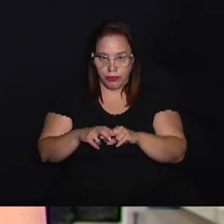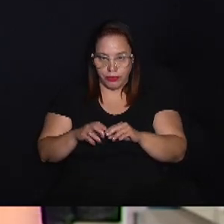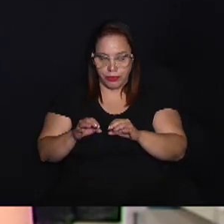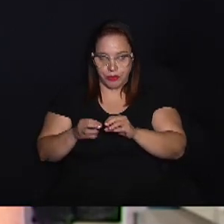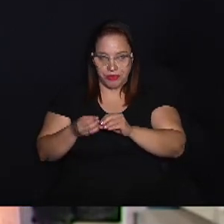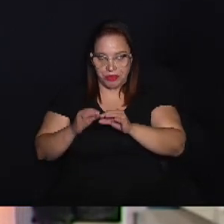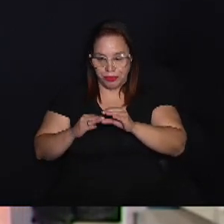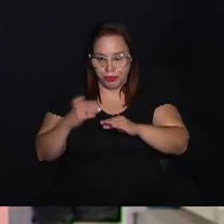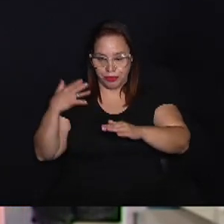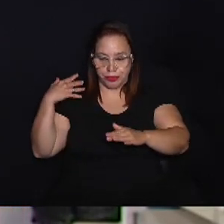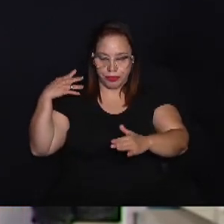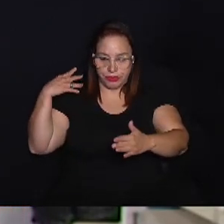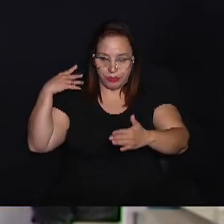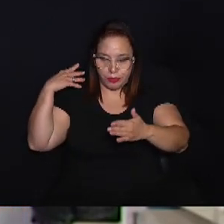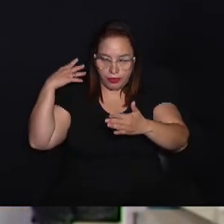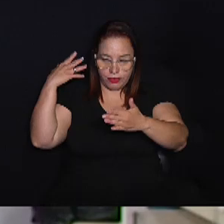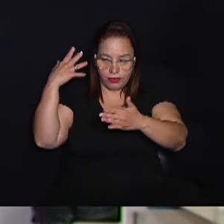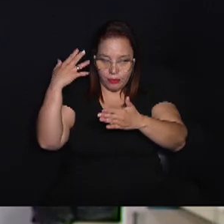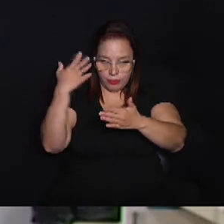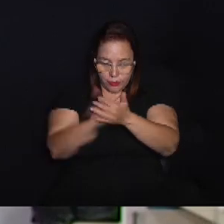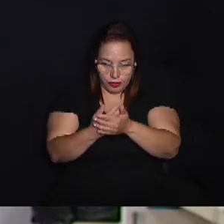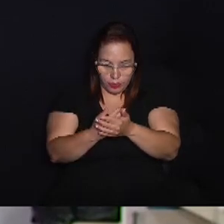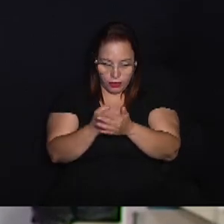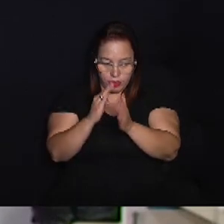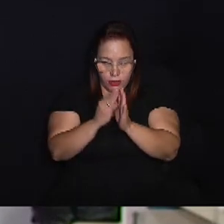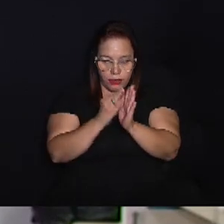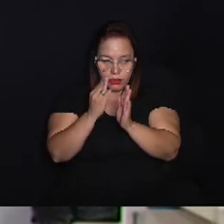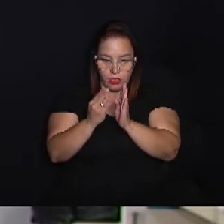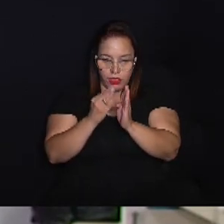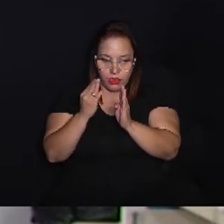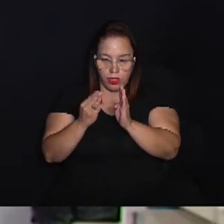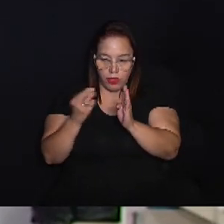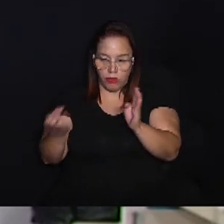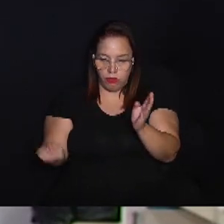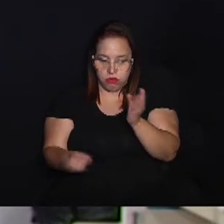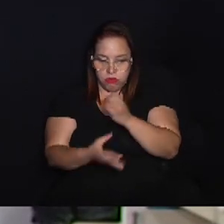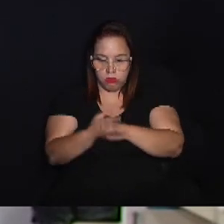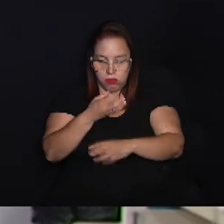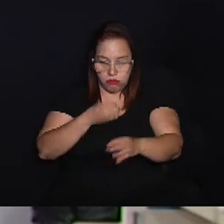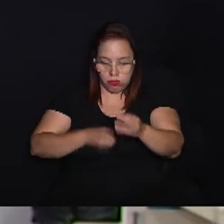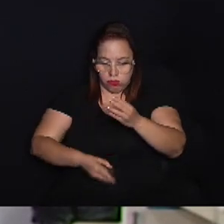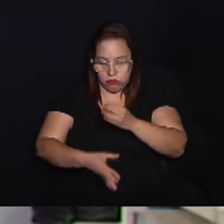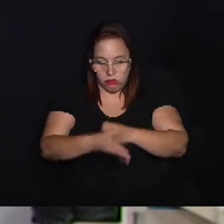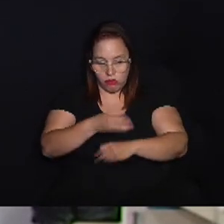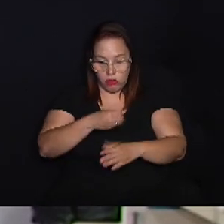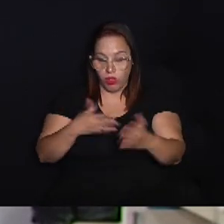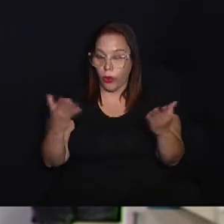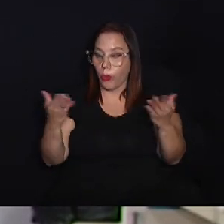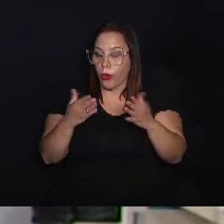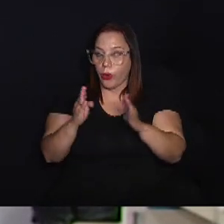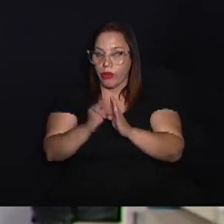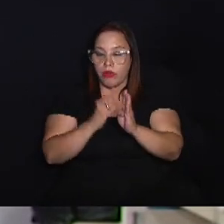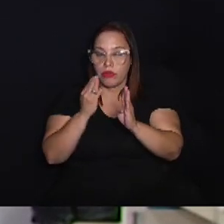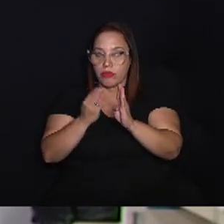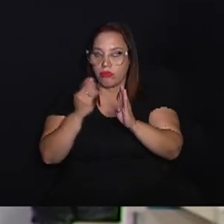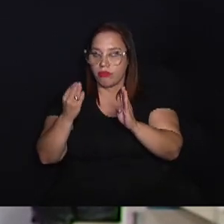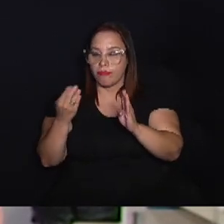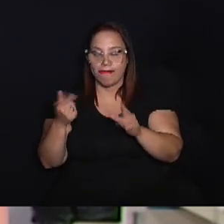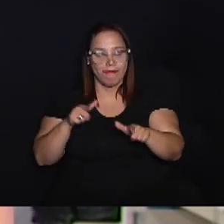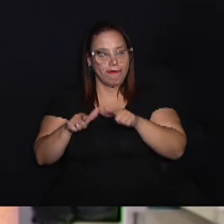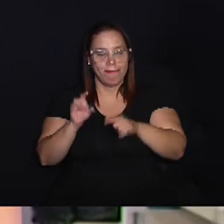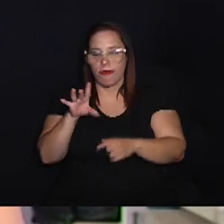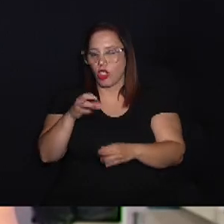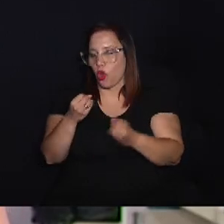do tempo tem mudado e a biblioteconomia vem se reinventando, né? Hoje, a biblioteconomia não trabalha só